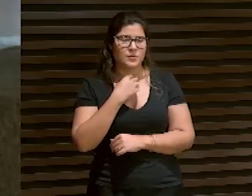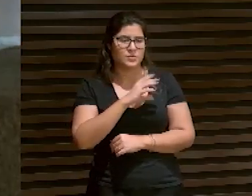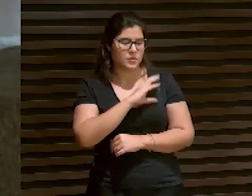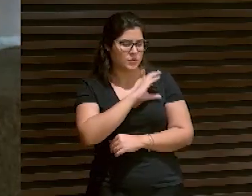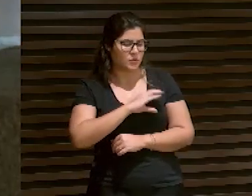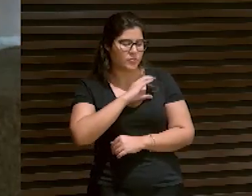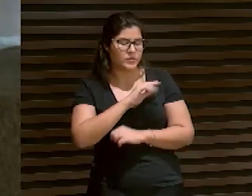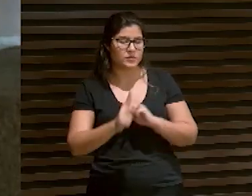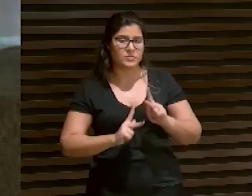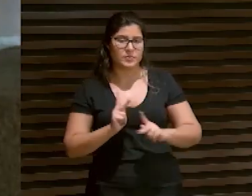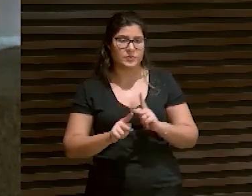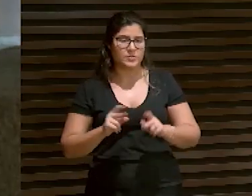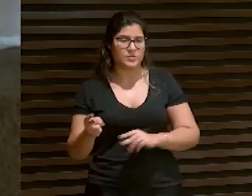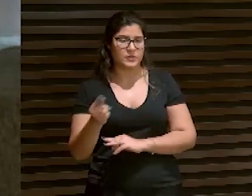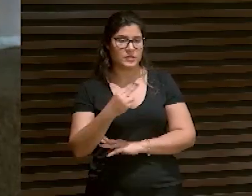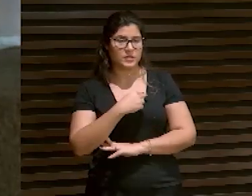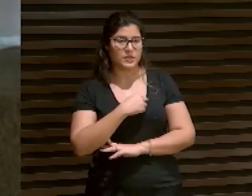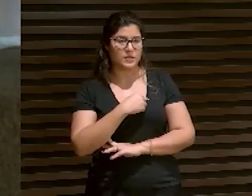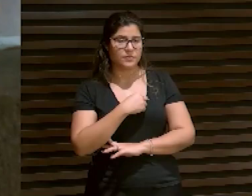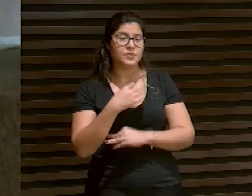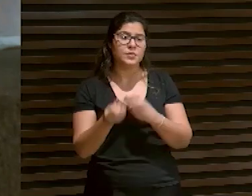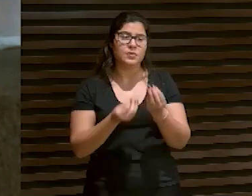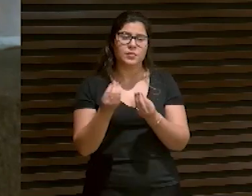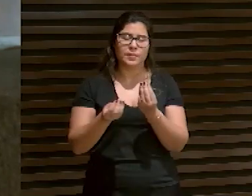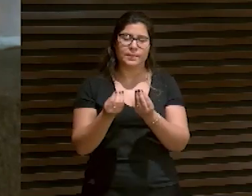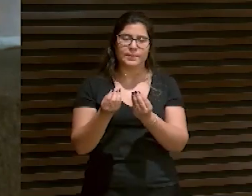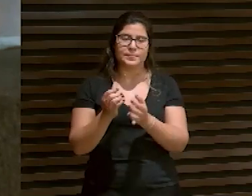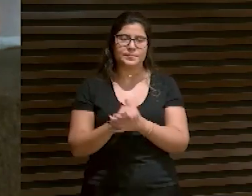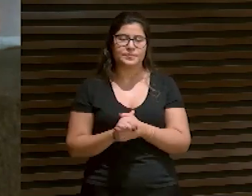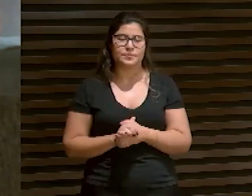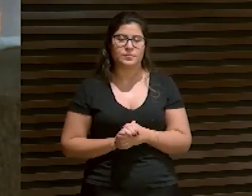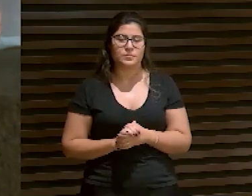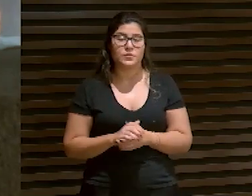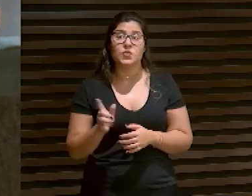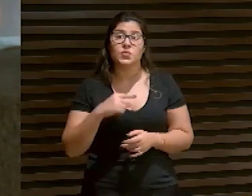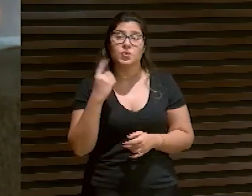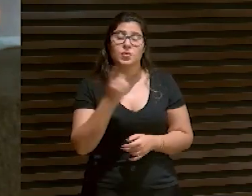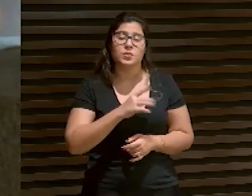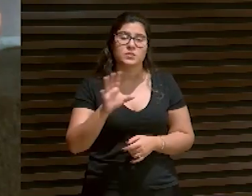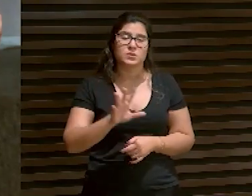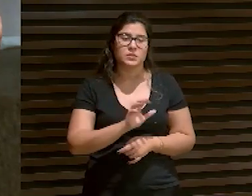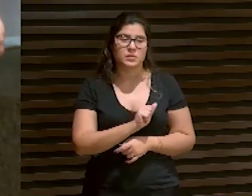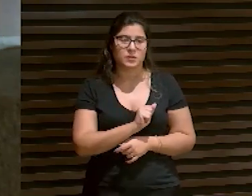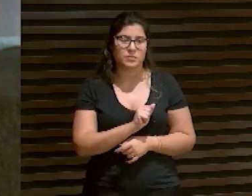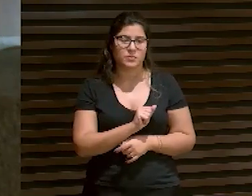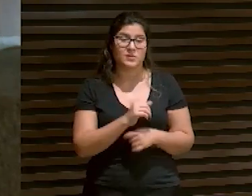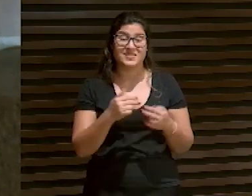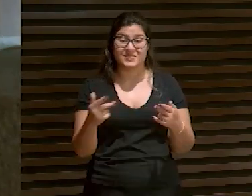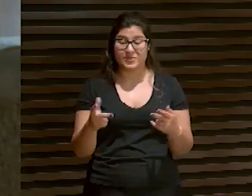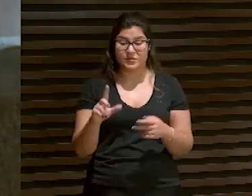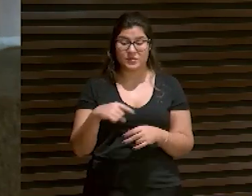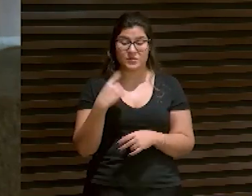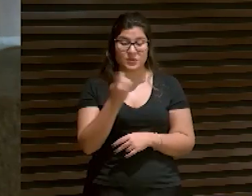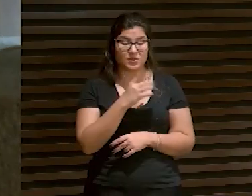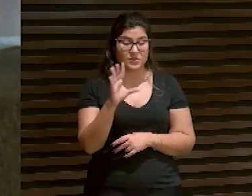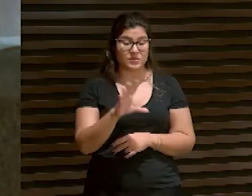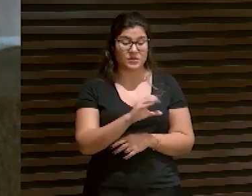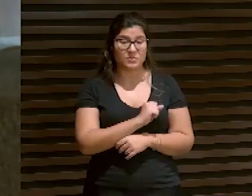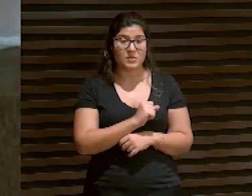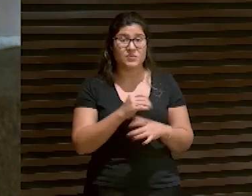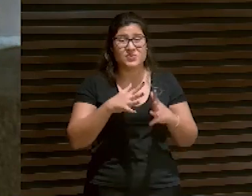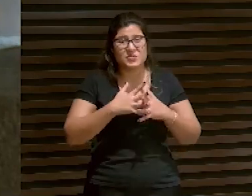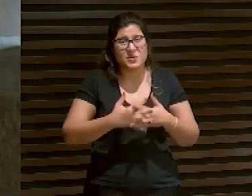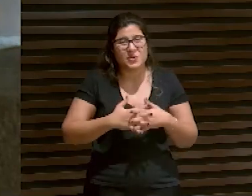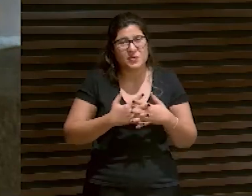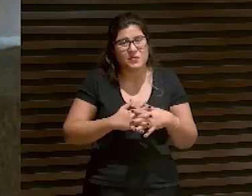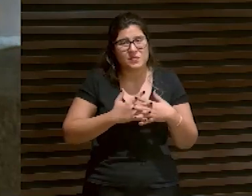E aqui nós vemos sobre como que os nossos amores, aquilo que nós amamos, está totalmente confuso. E